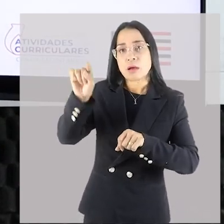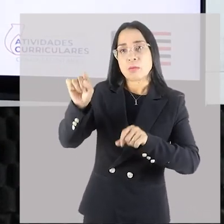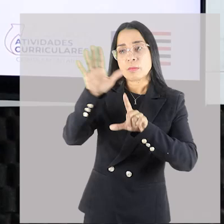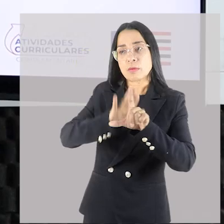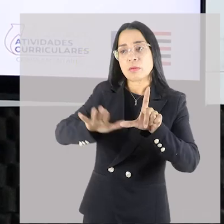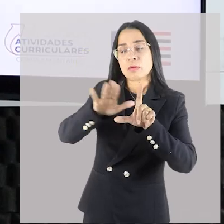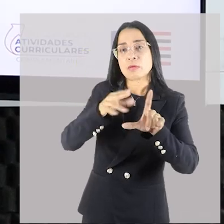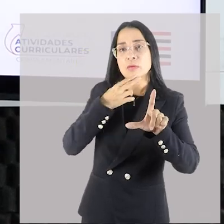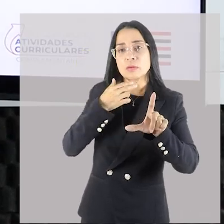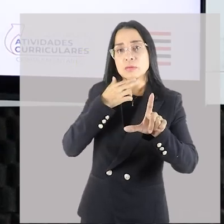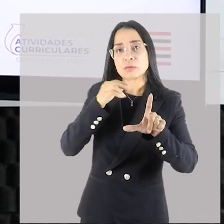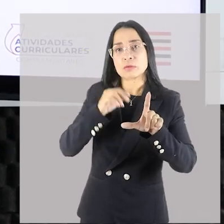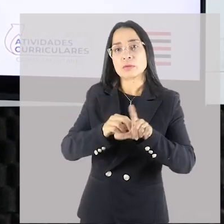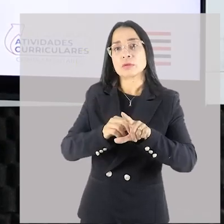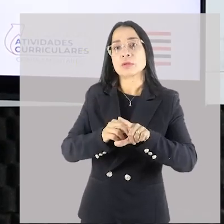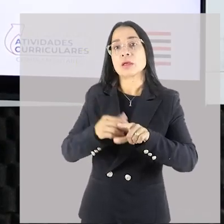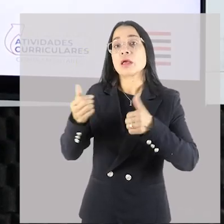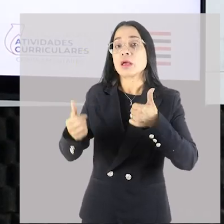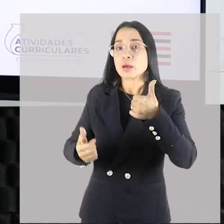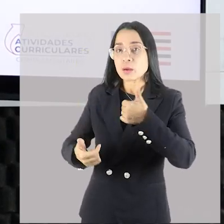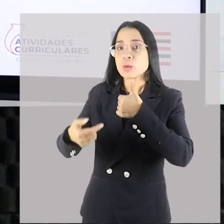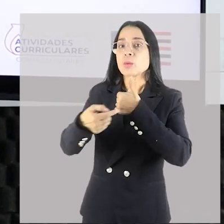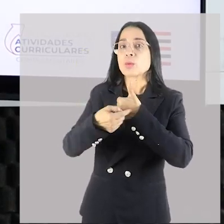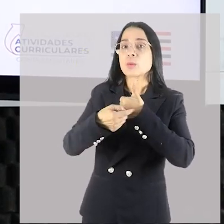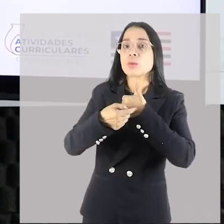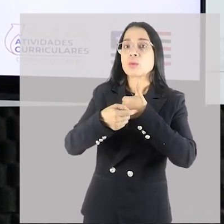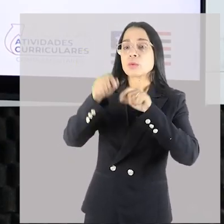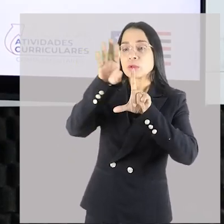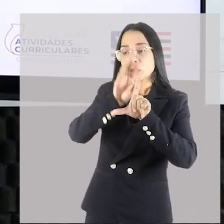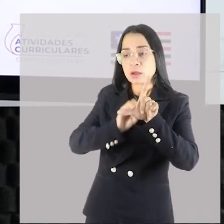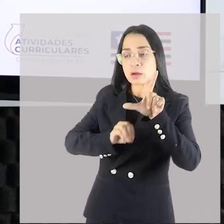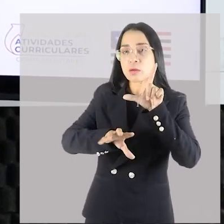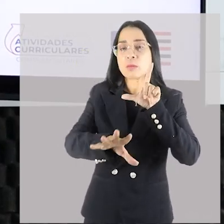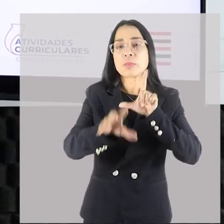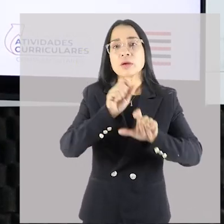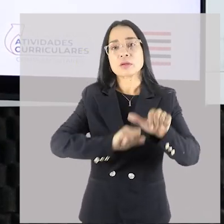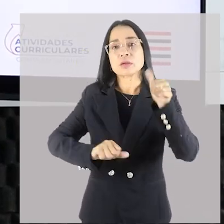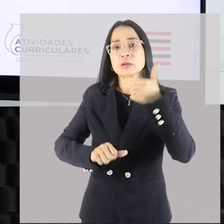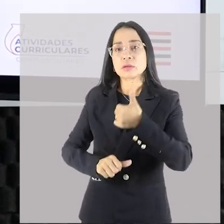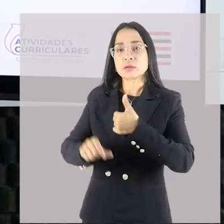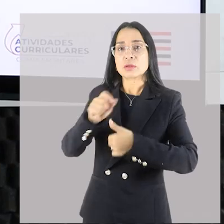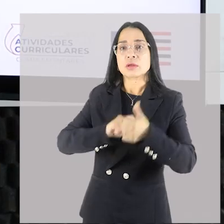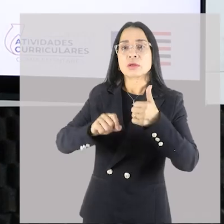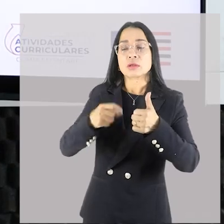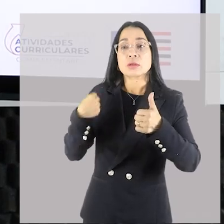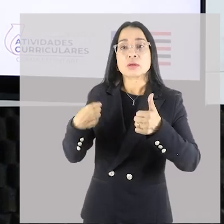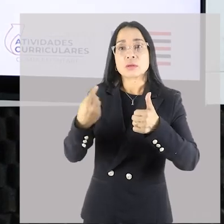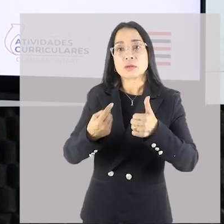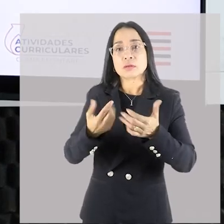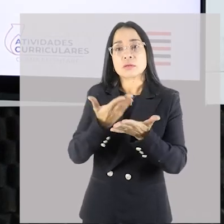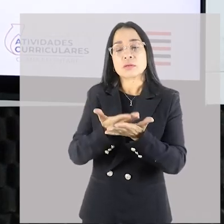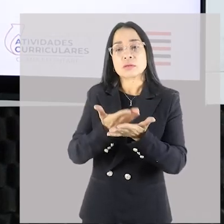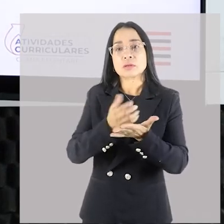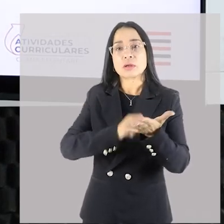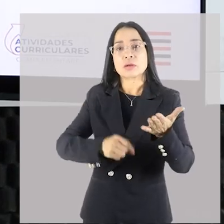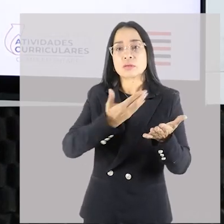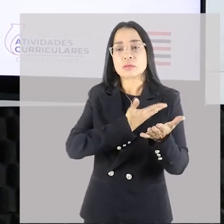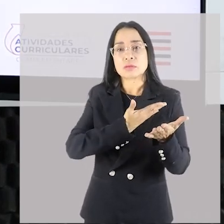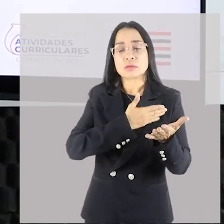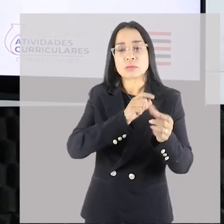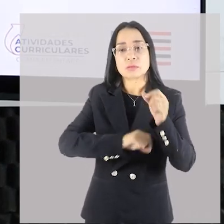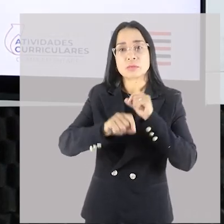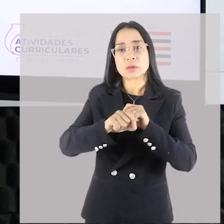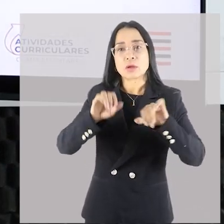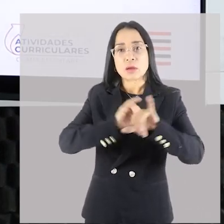Dias. Curte, compartilha, deixa seu like, tá? Compartilha as nossas aulas aí para os seus colegas